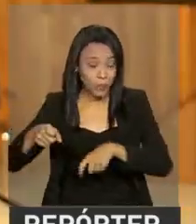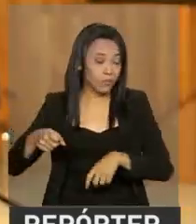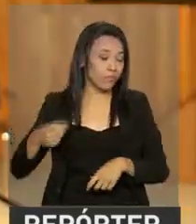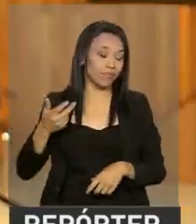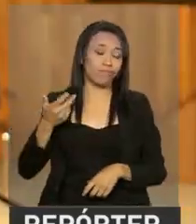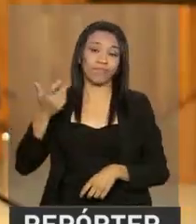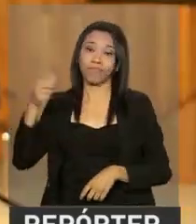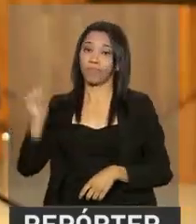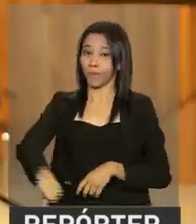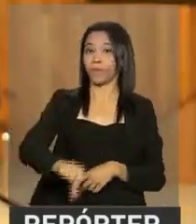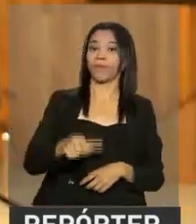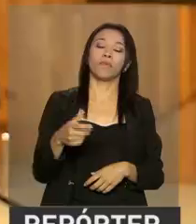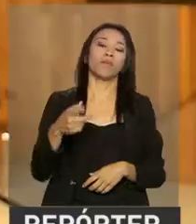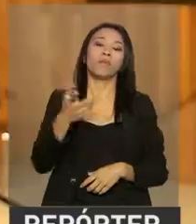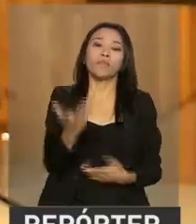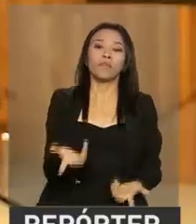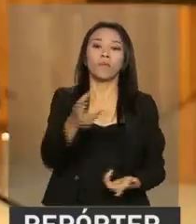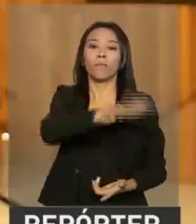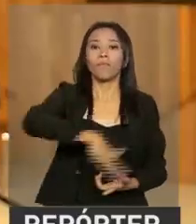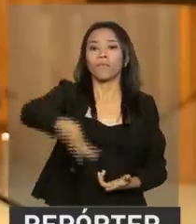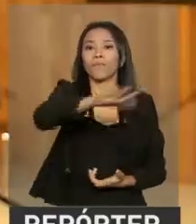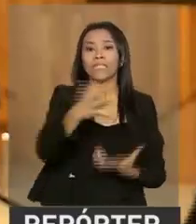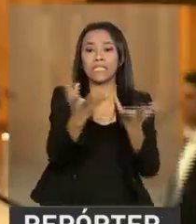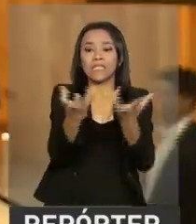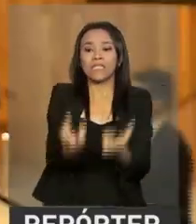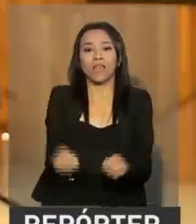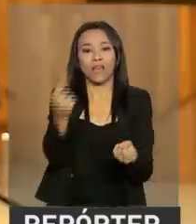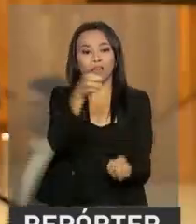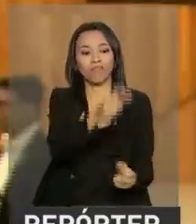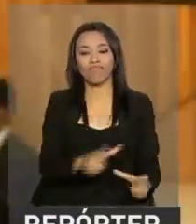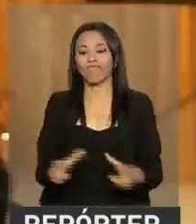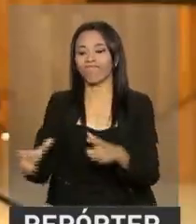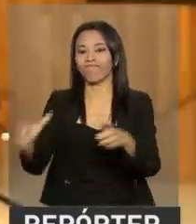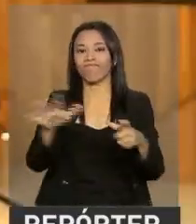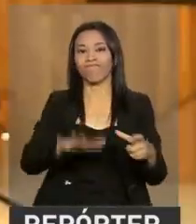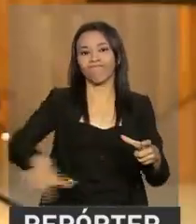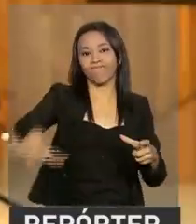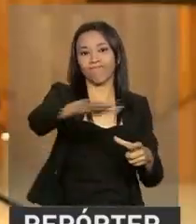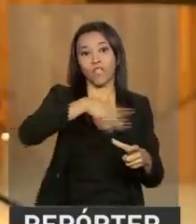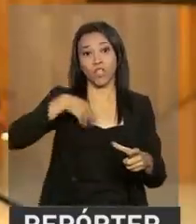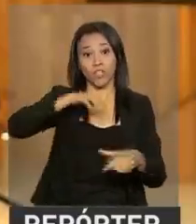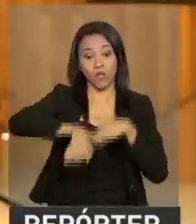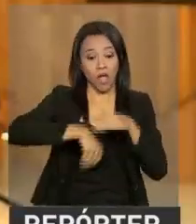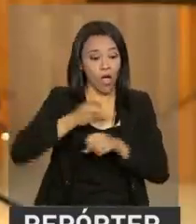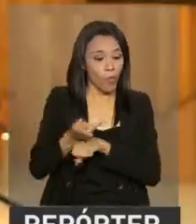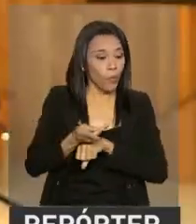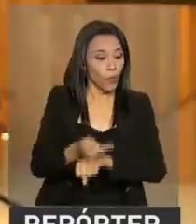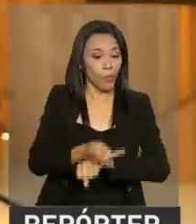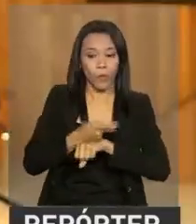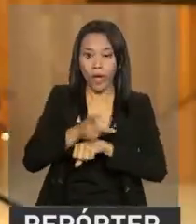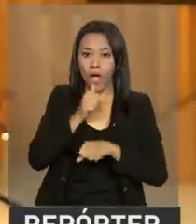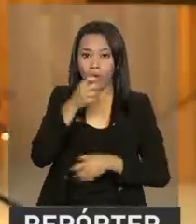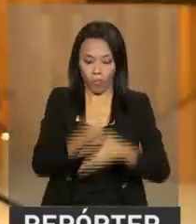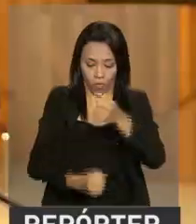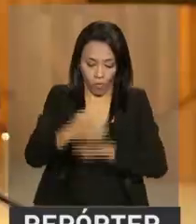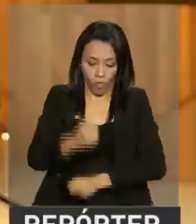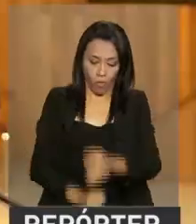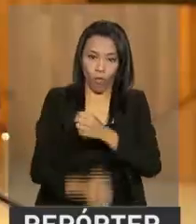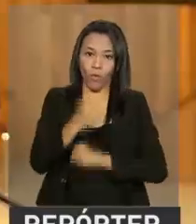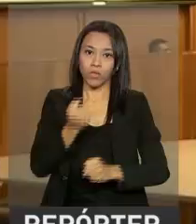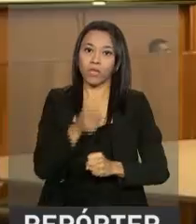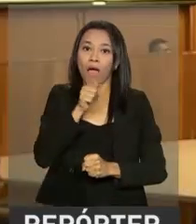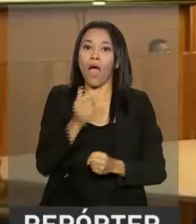todas as represas d'água que nós temos estão secas e nós estamos cavando cacimba para poder dar água